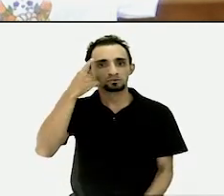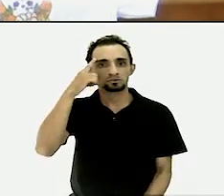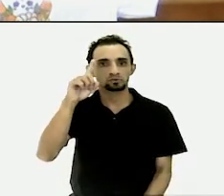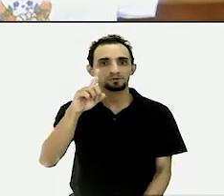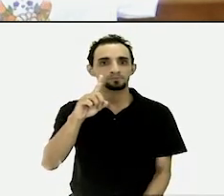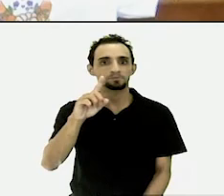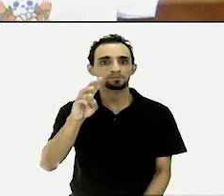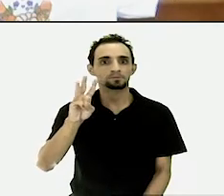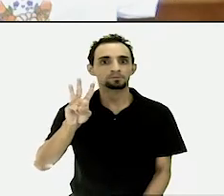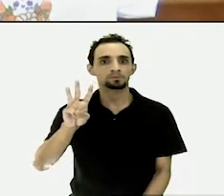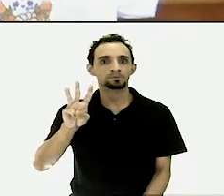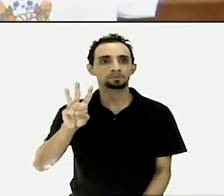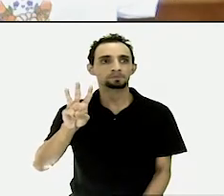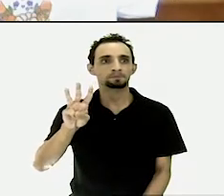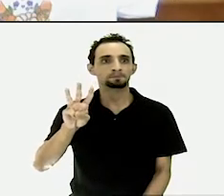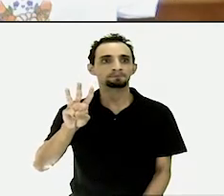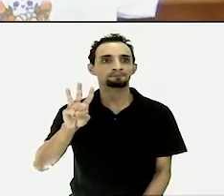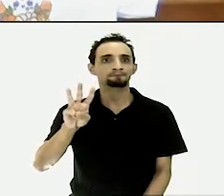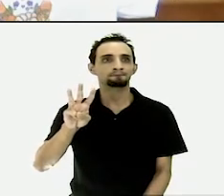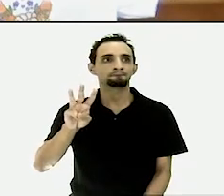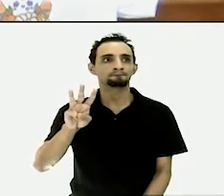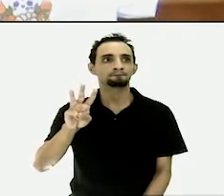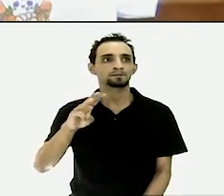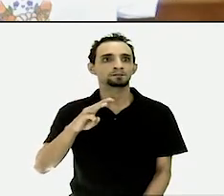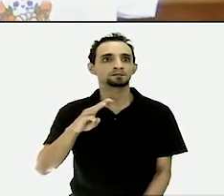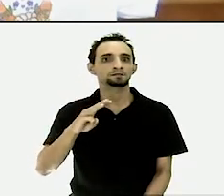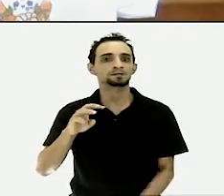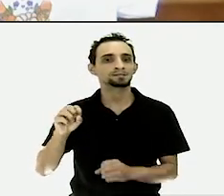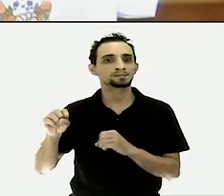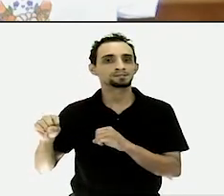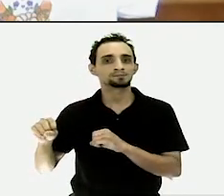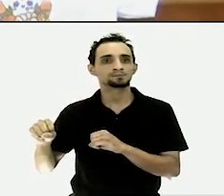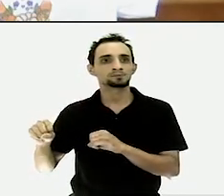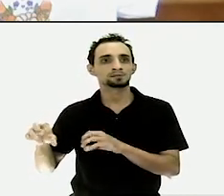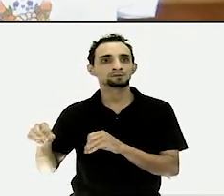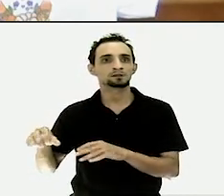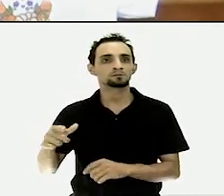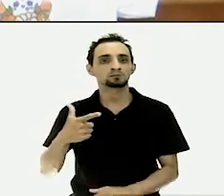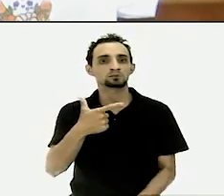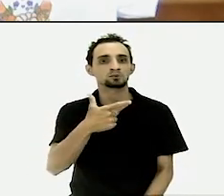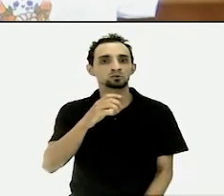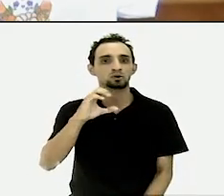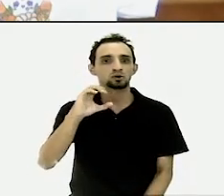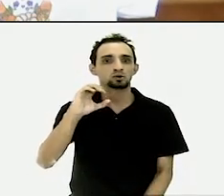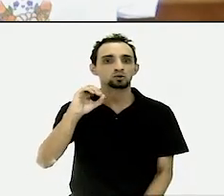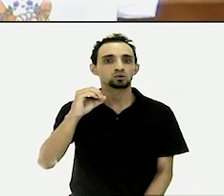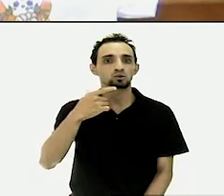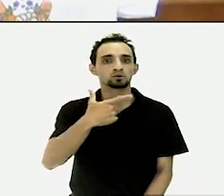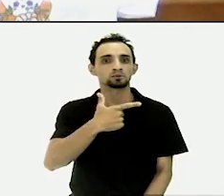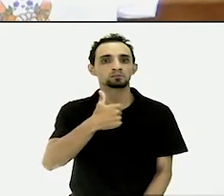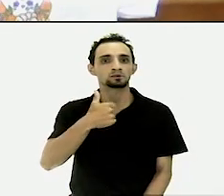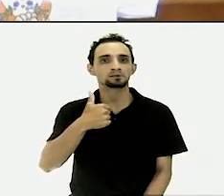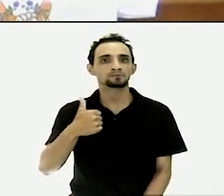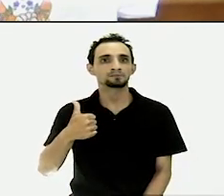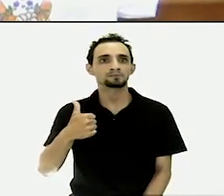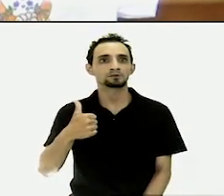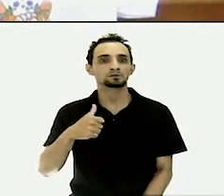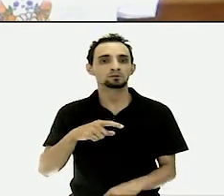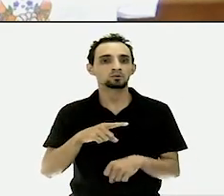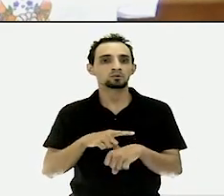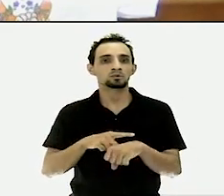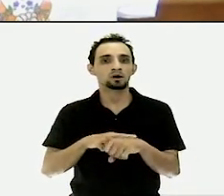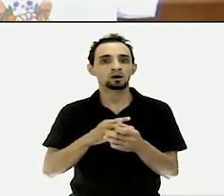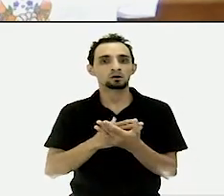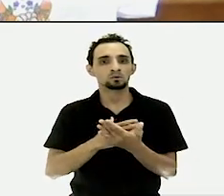CAPES, todos os funcionários, por essa luta constante que tem contribuído pela vida do cidadão gudense, que ali os procura, sem